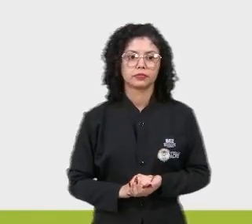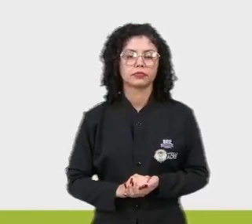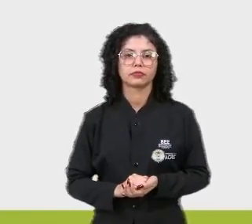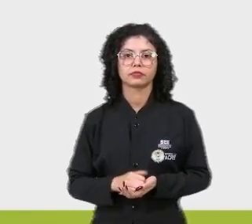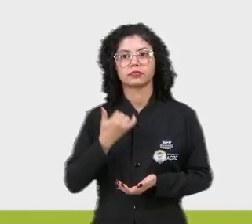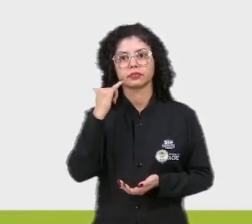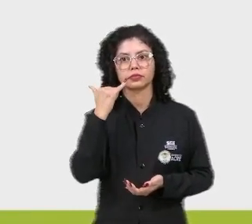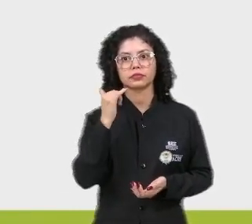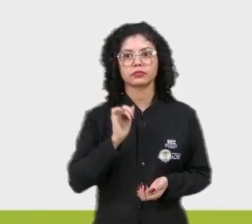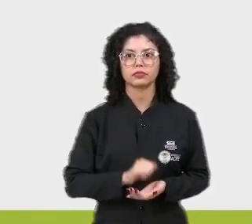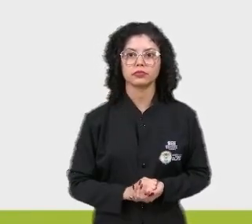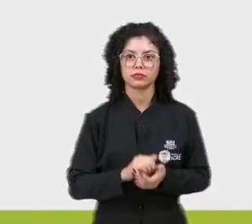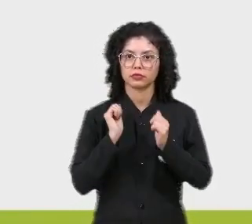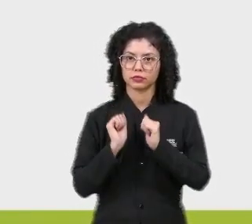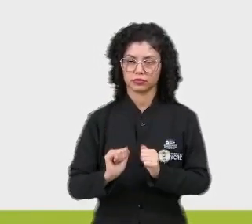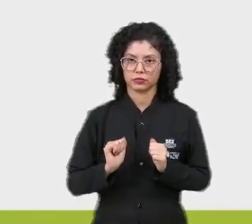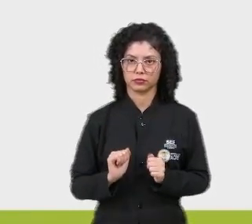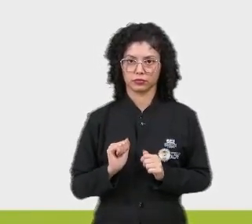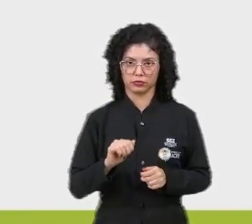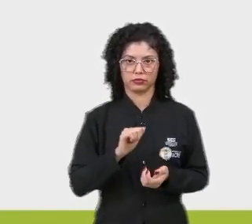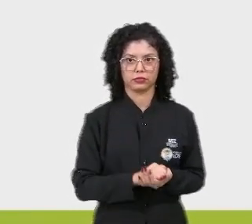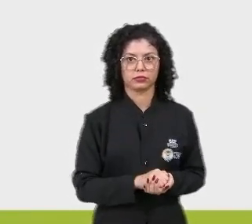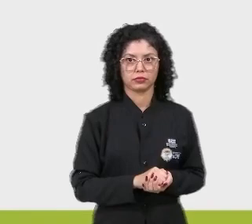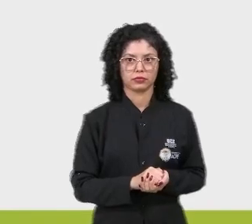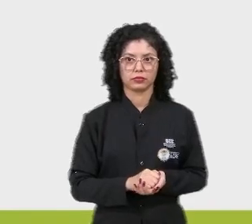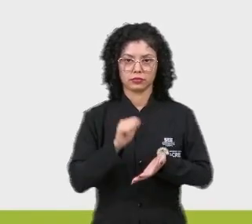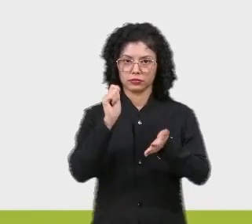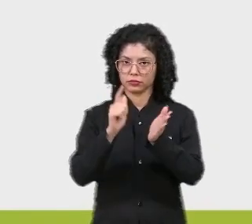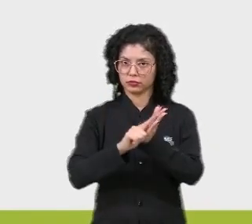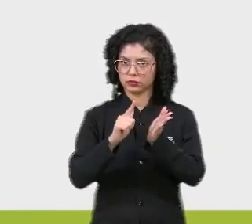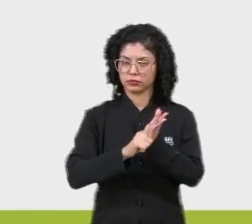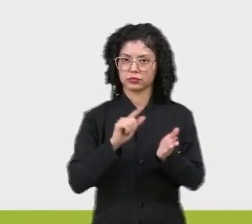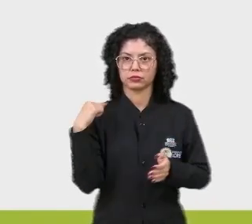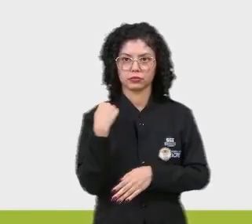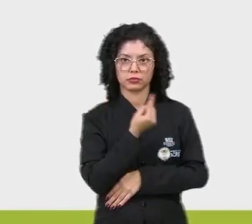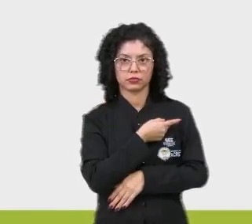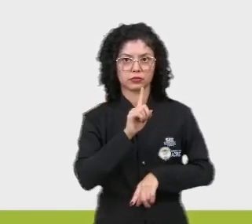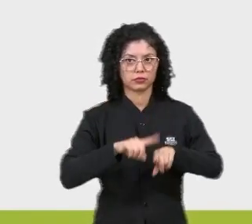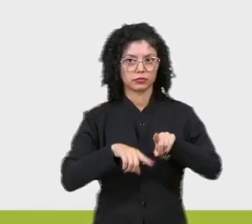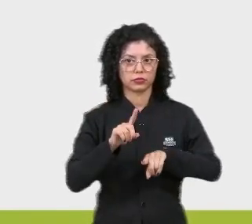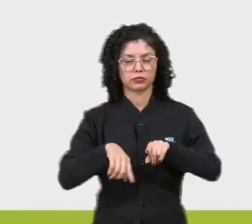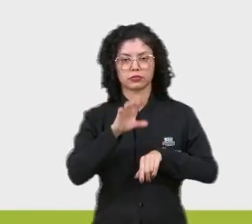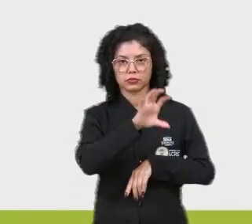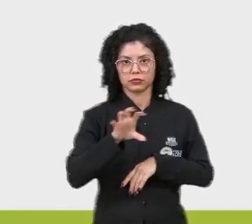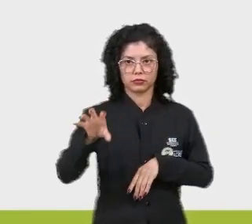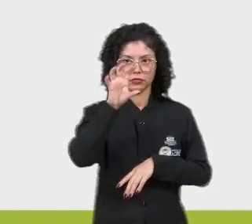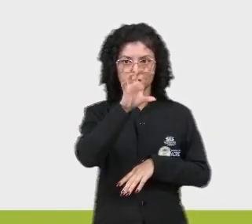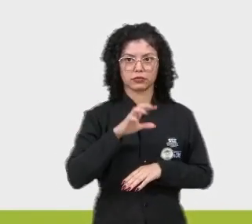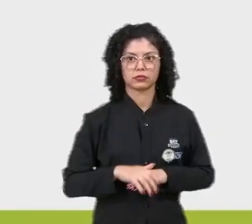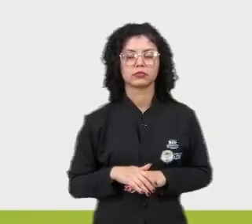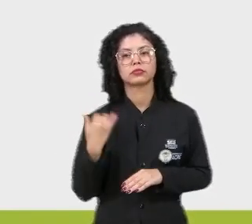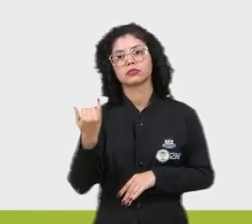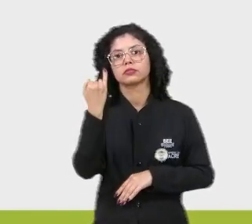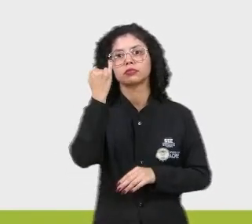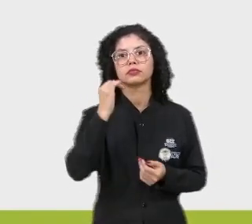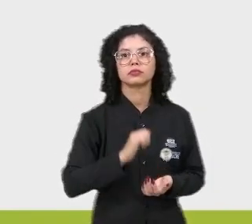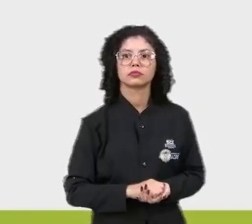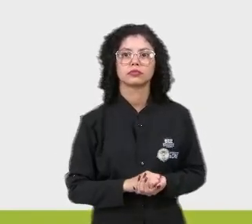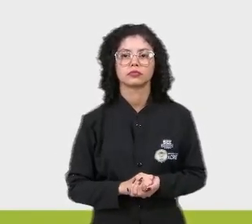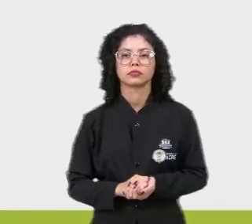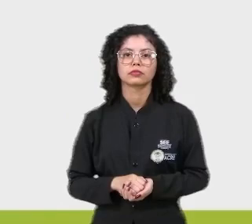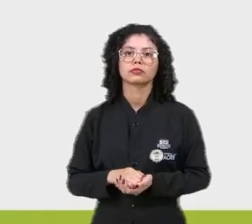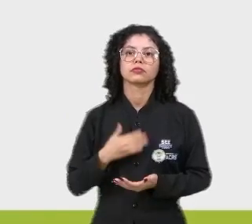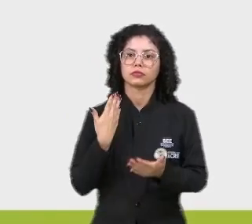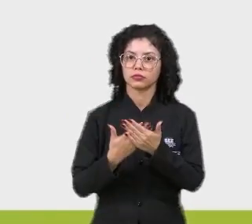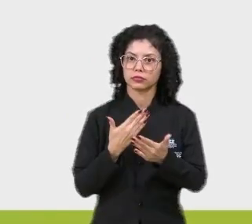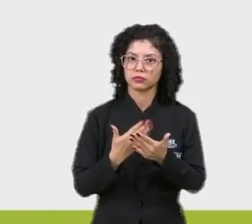celular para que você possa estar passando a limpo esse nosso mapinha Mental é importante eh